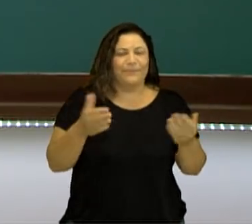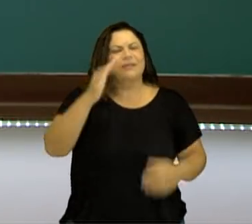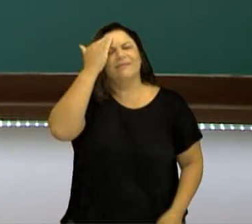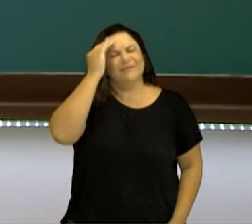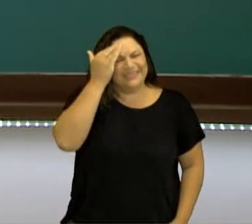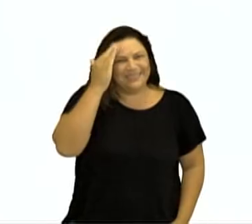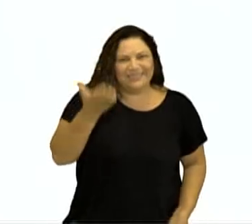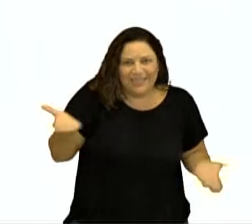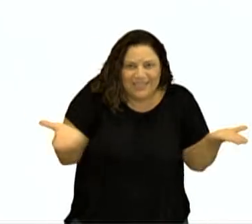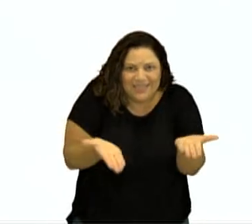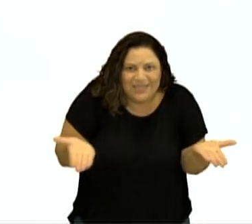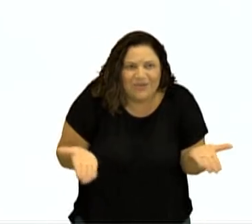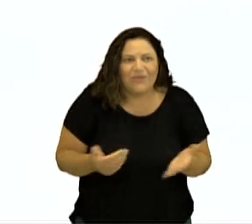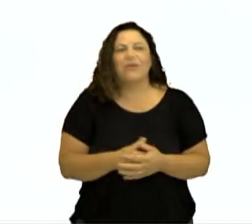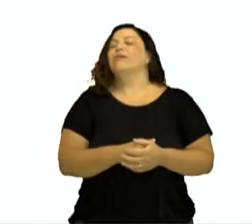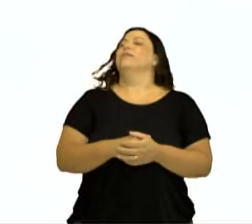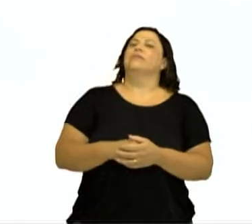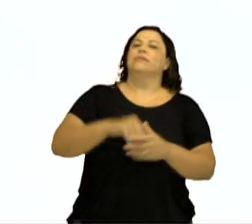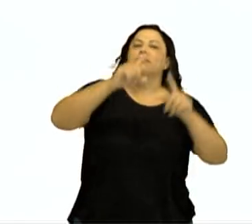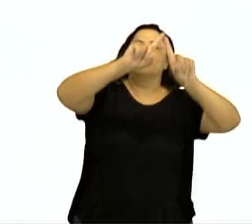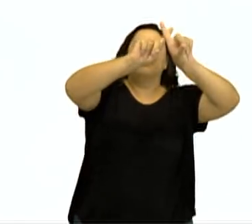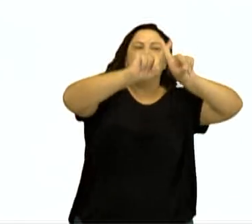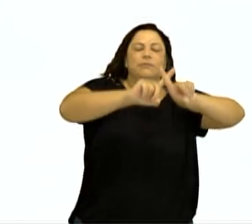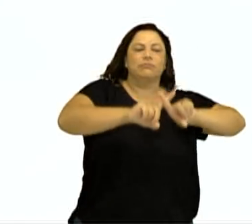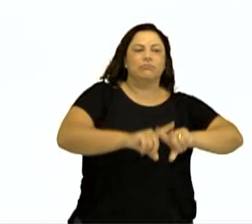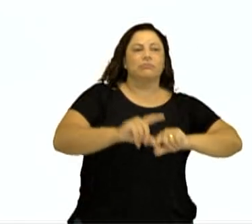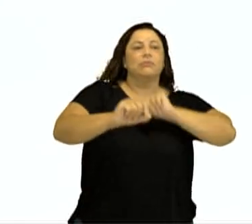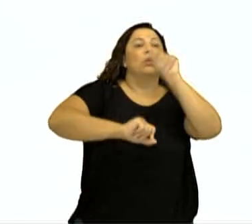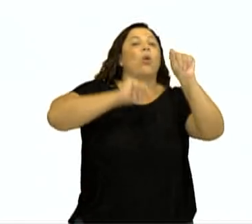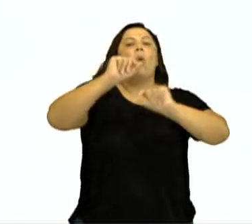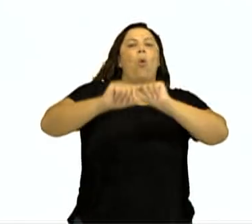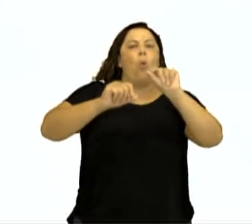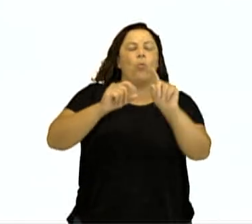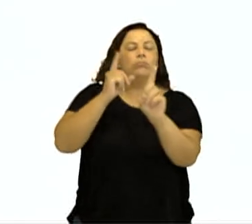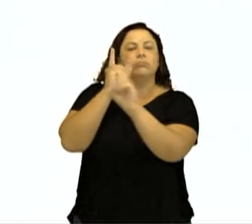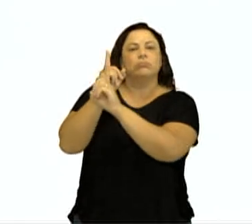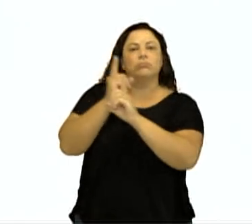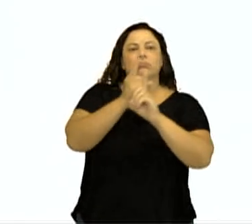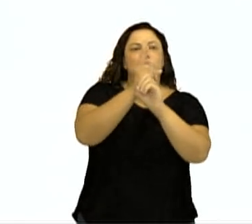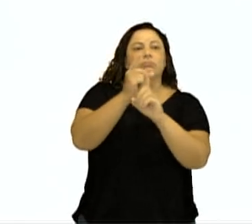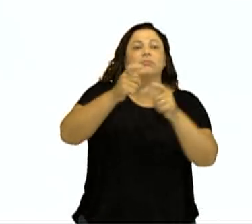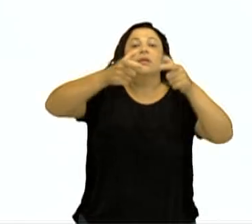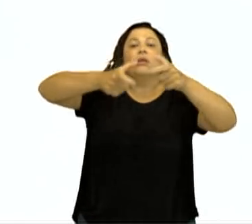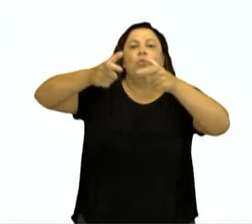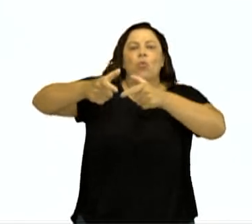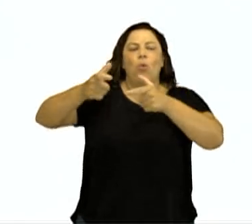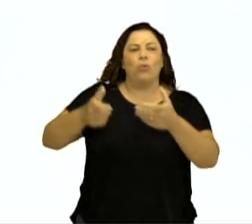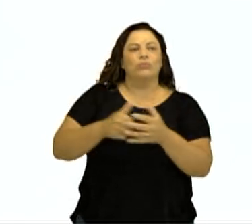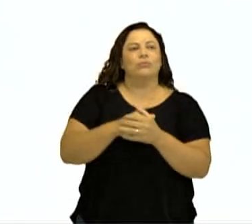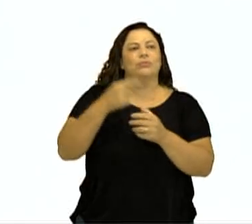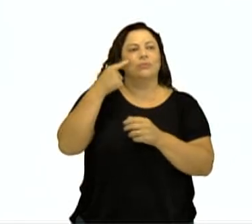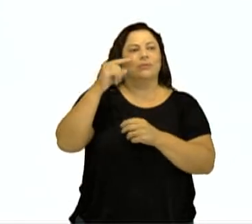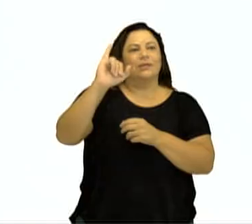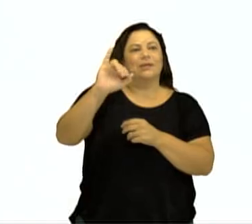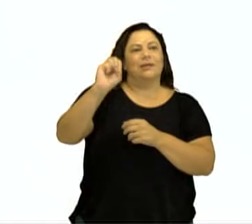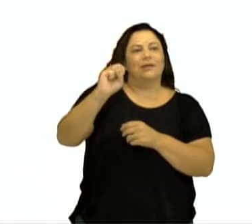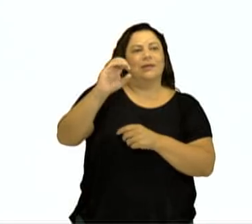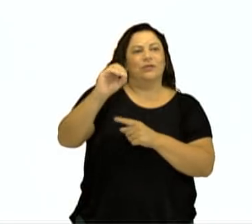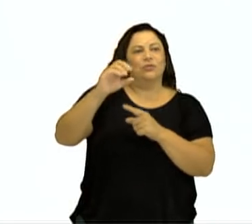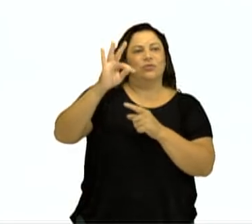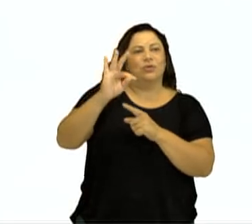entenderam aqui, ó. Assinale a alternativa onde encontram-se os isótopos. Olha a alternativa A. O bário,